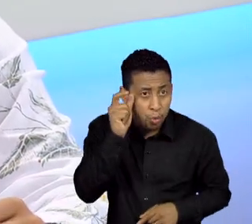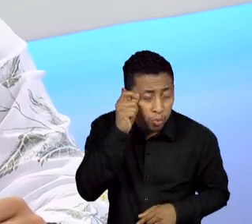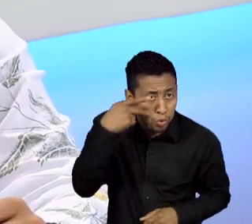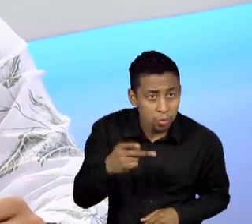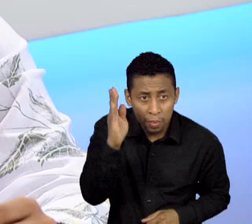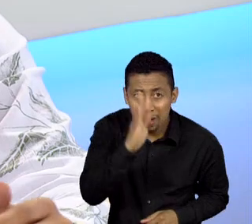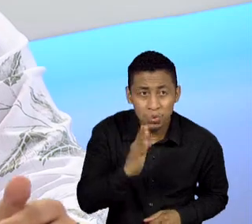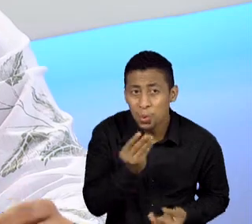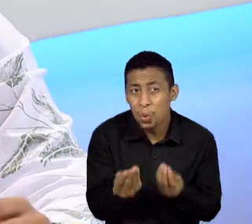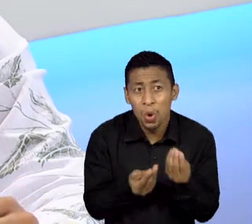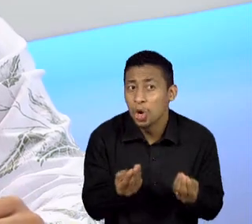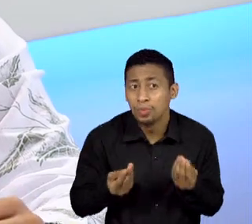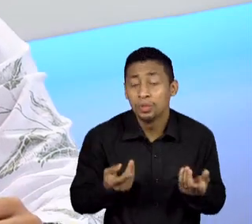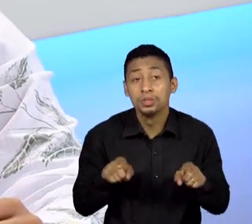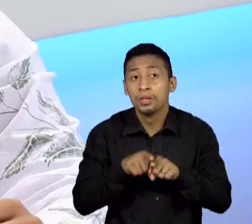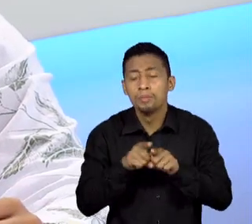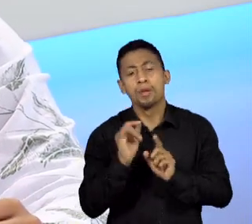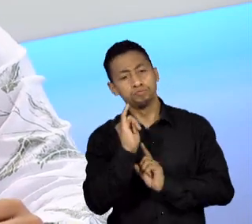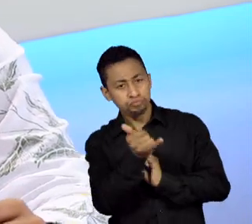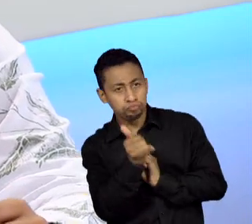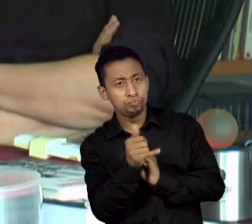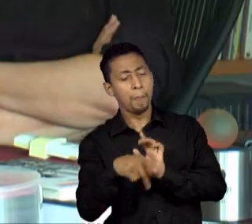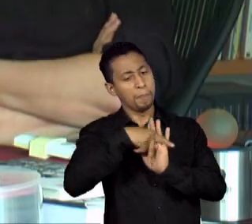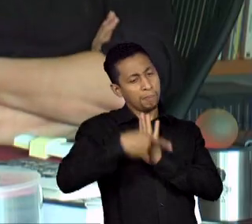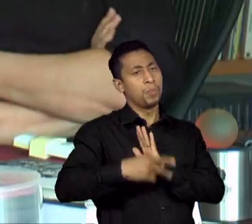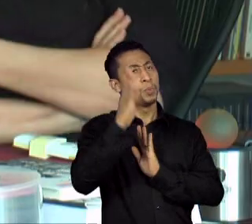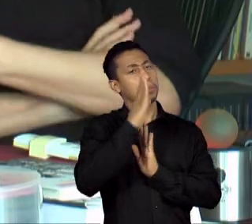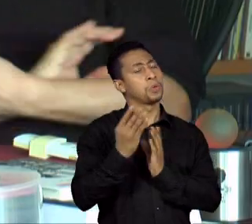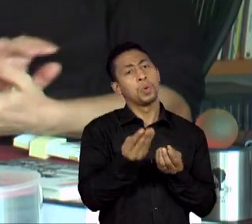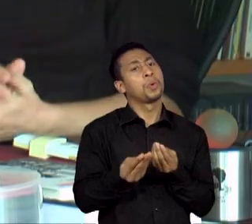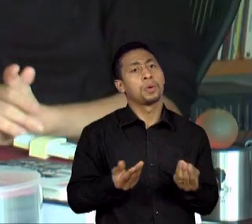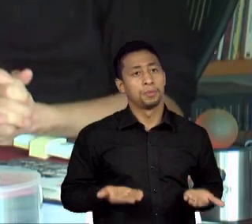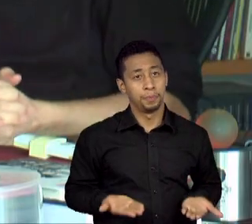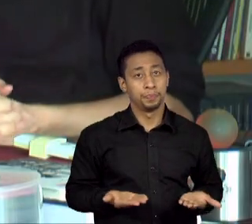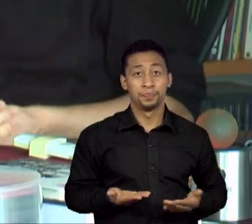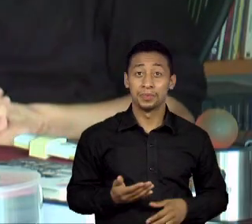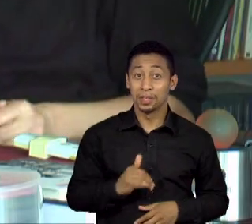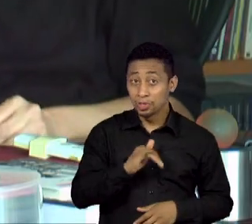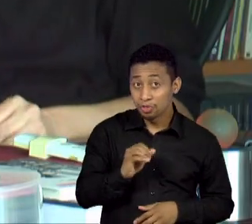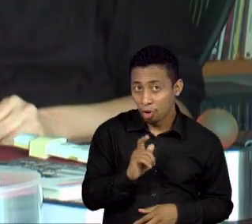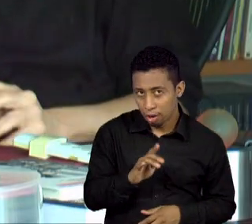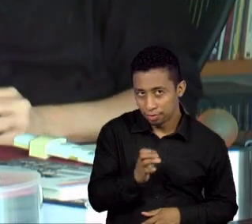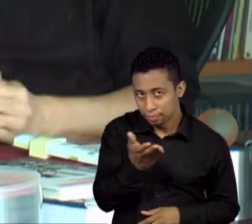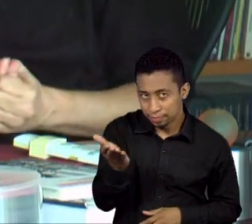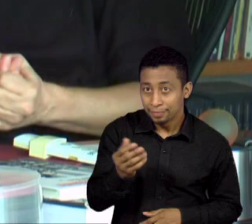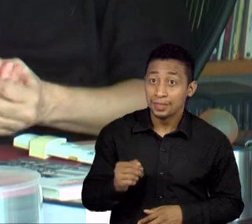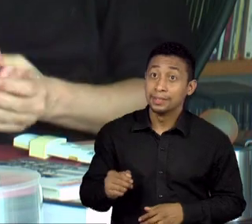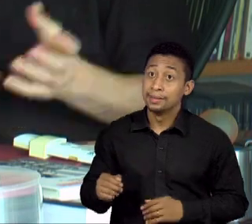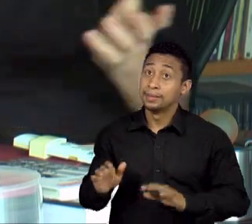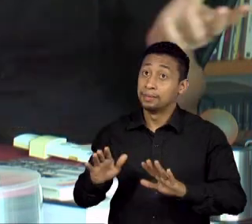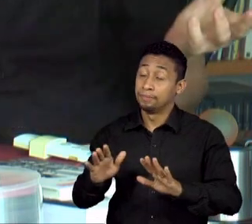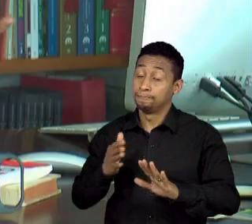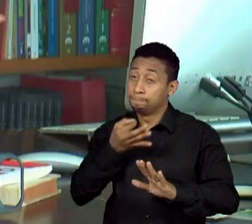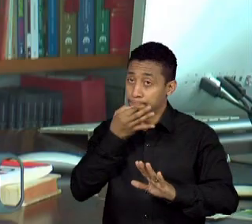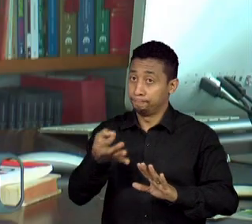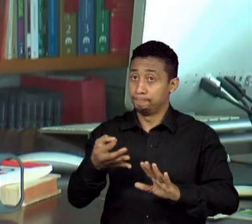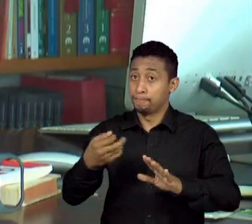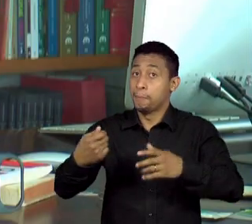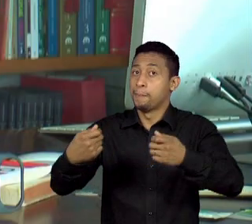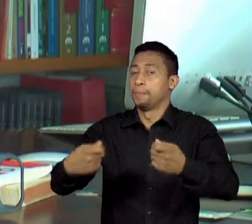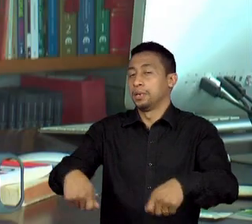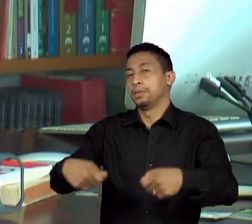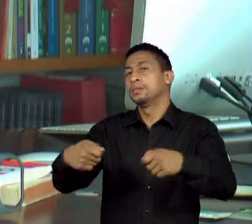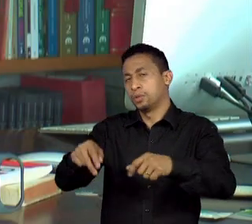nacional, o sabor da narrativa brasileira. Jorge, quer falar? Eu acho que tem que preservar, sem